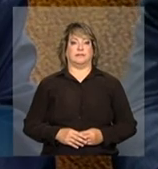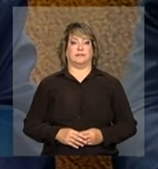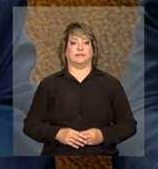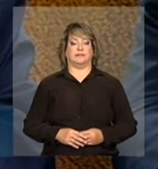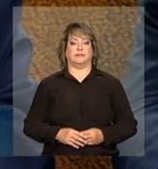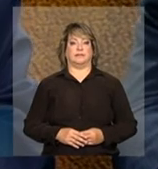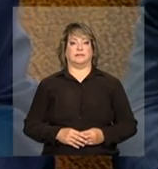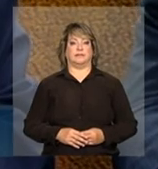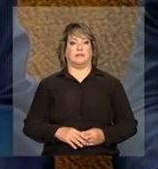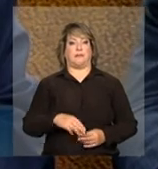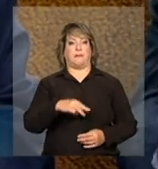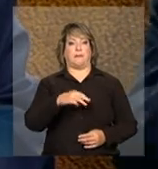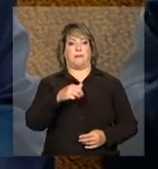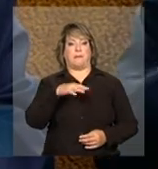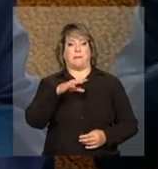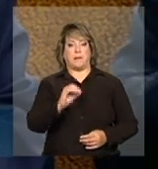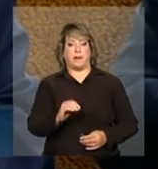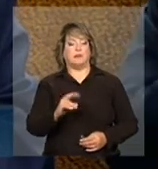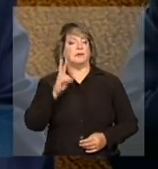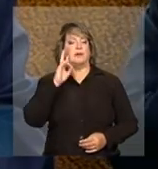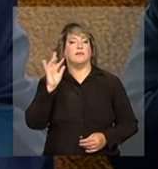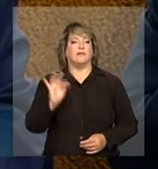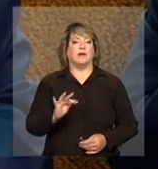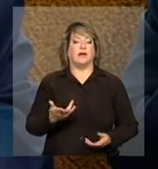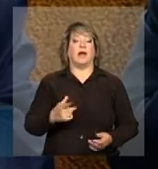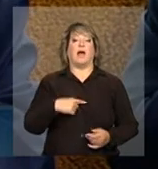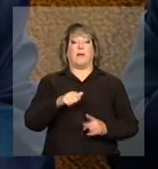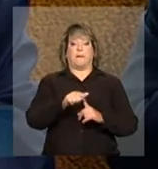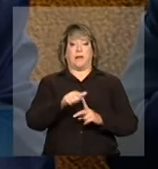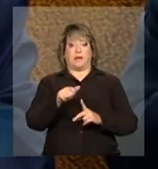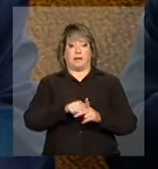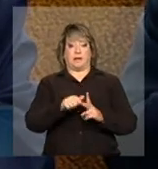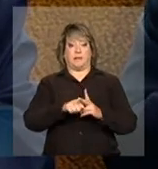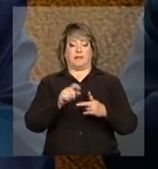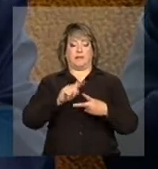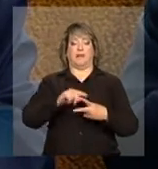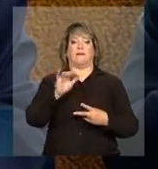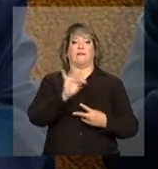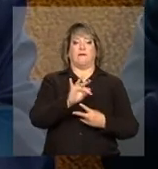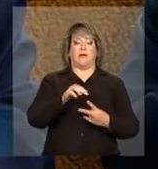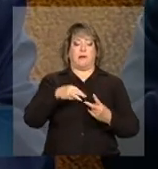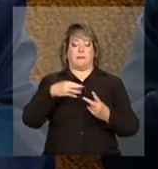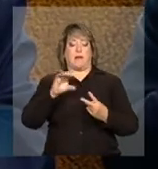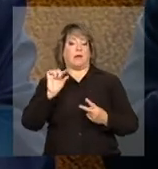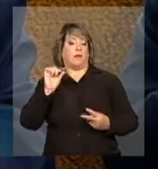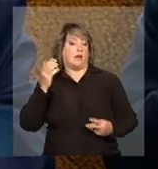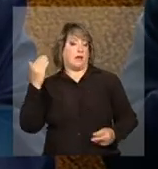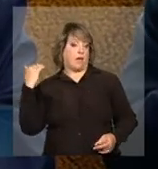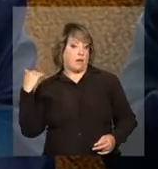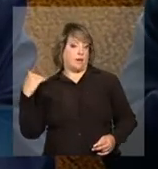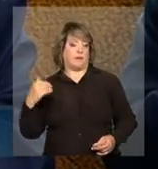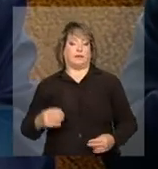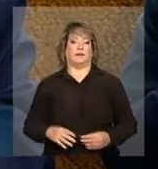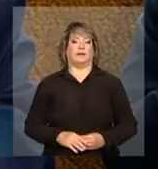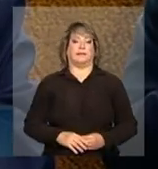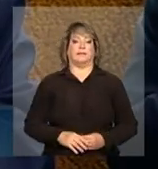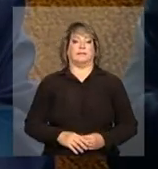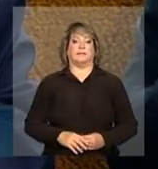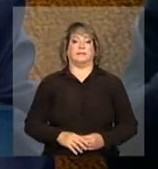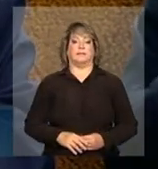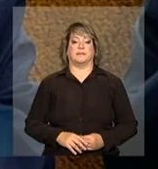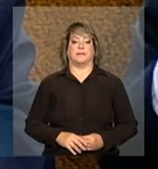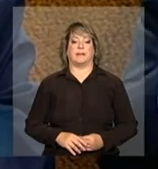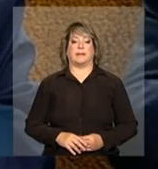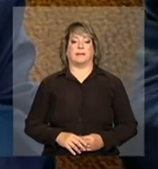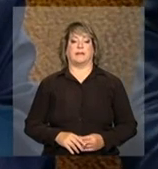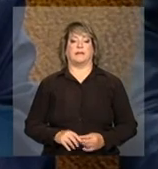De março, fevereiro, de que mês? Nos meses de fevereiro e março agora, né, que